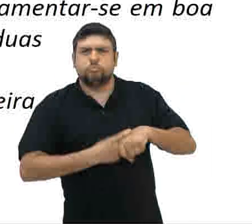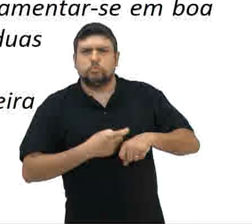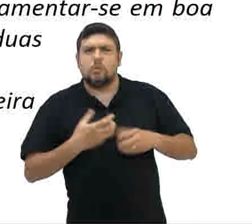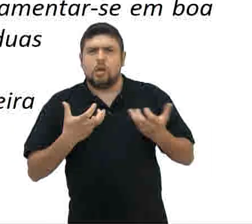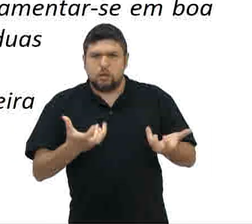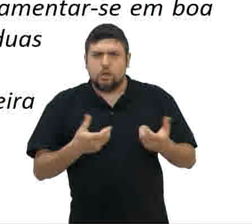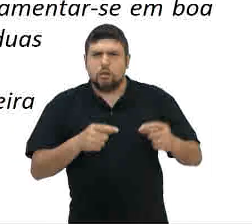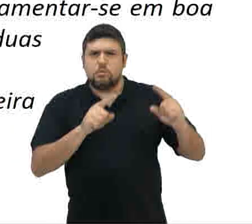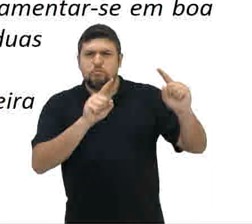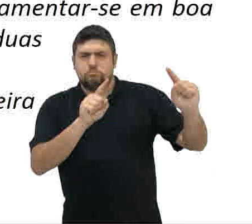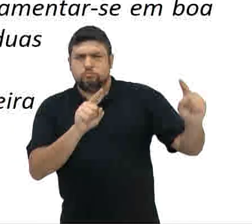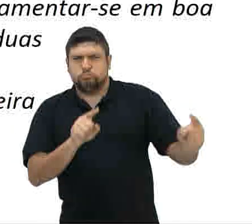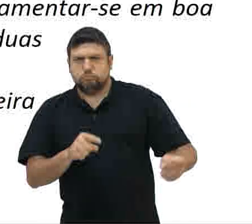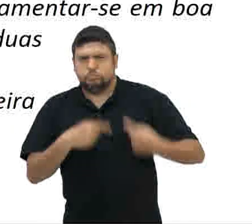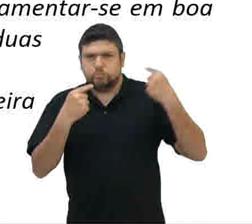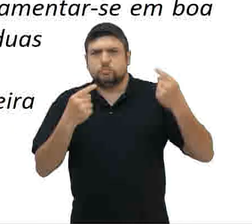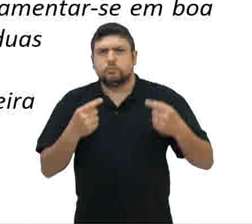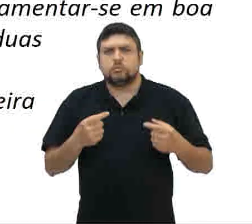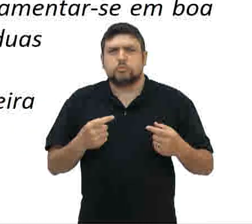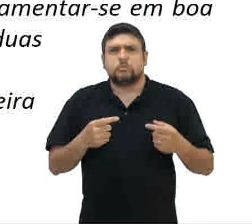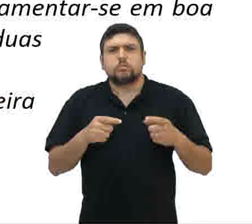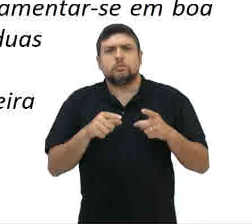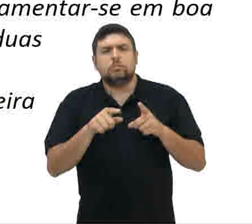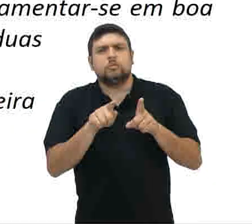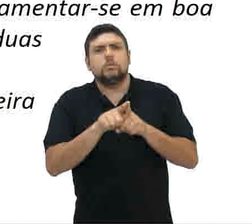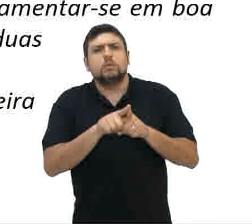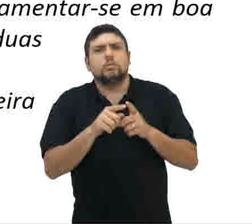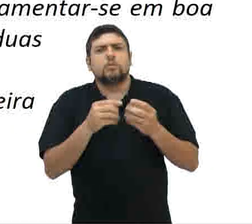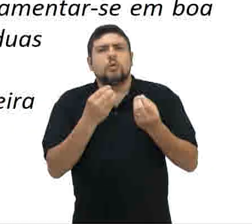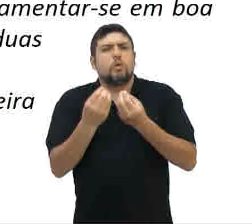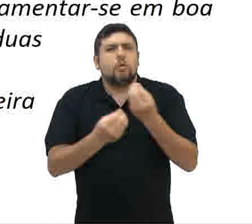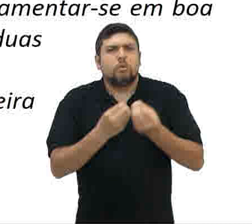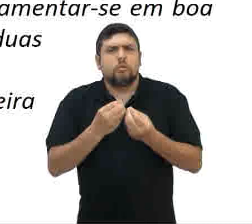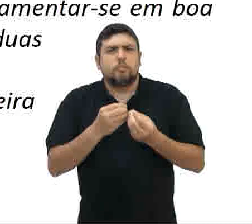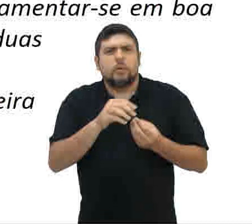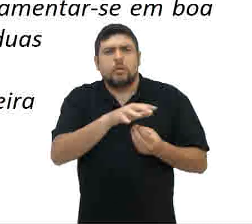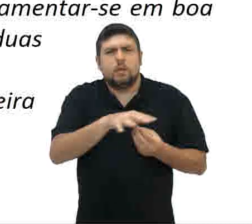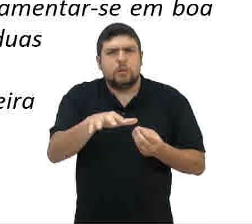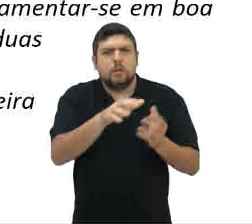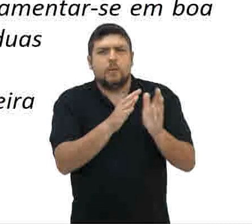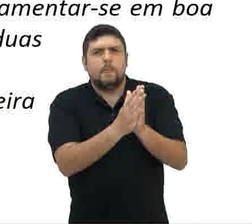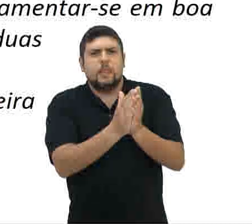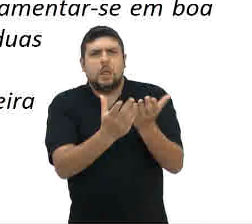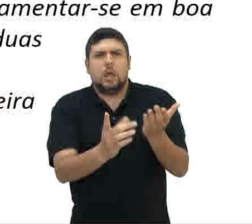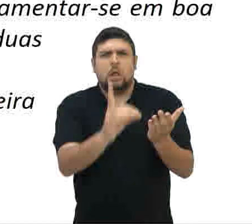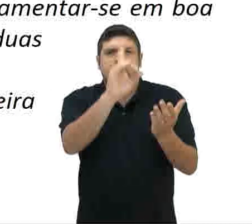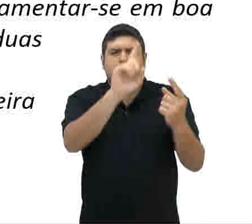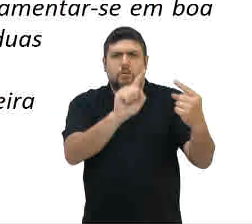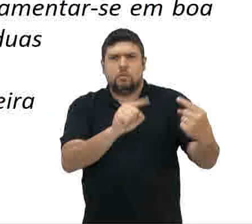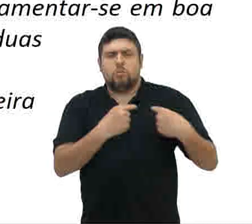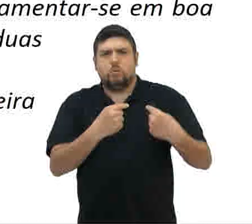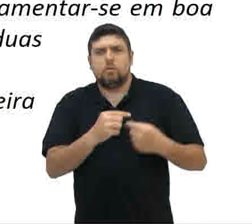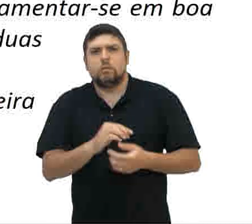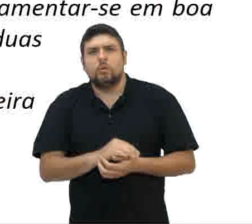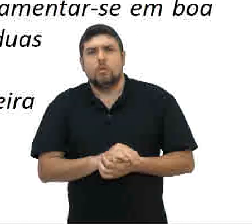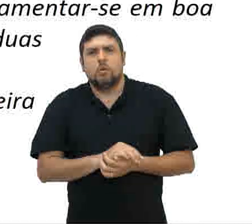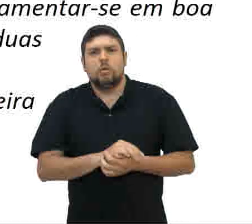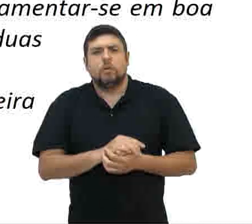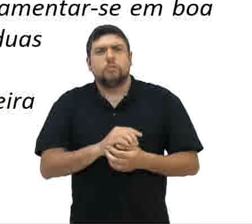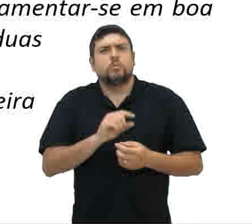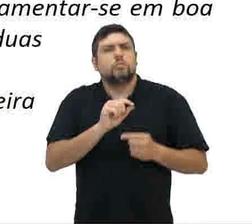contra mim o abuso de invocar alguns passos da Escritura Sagrada, a que torçam o